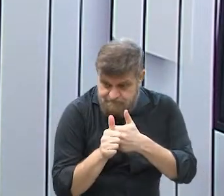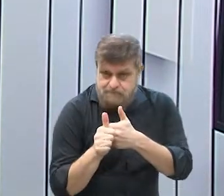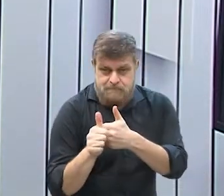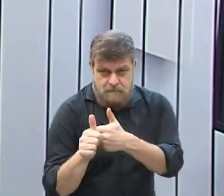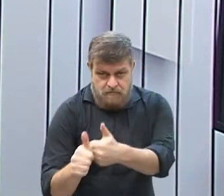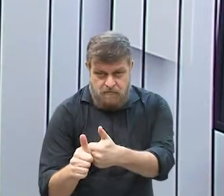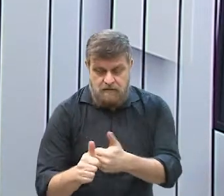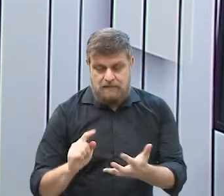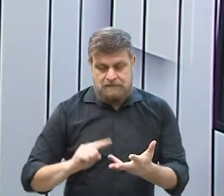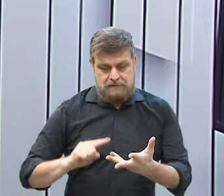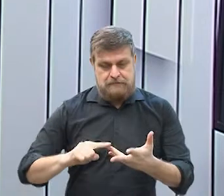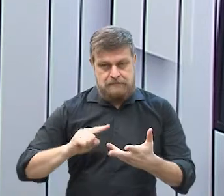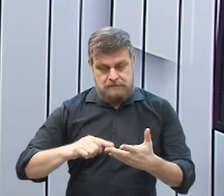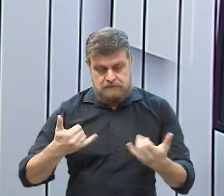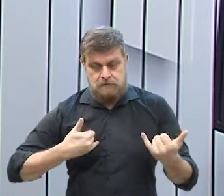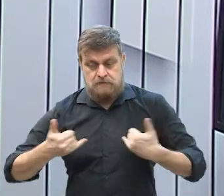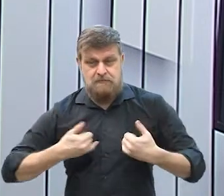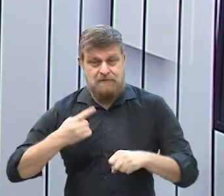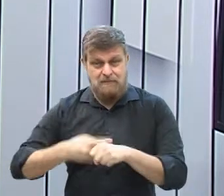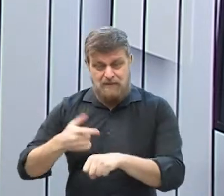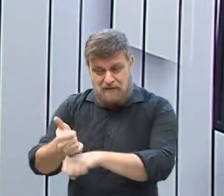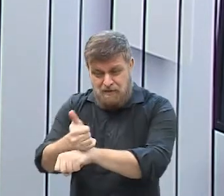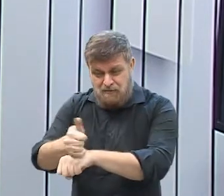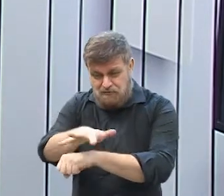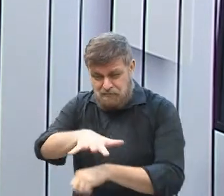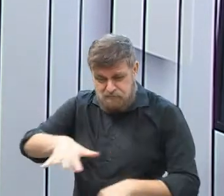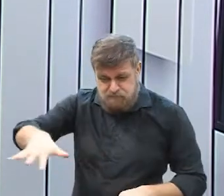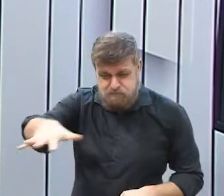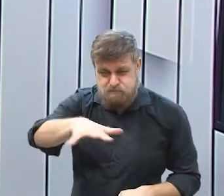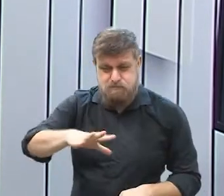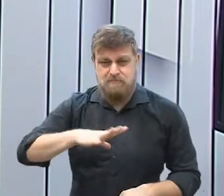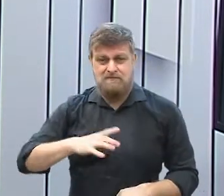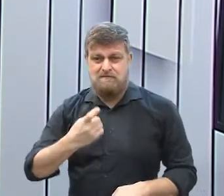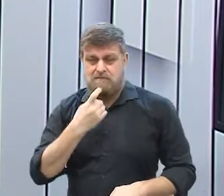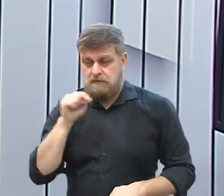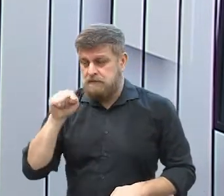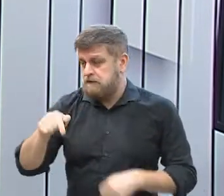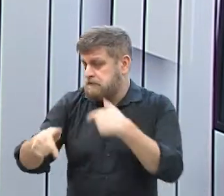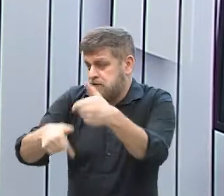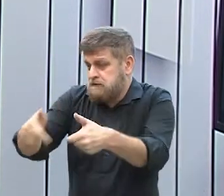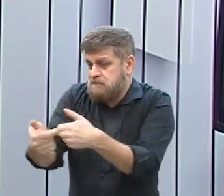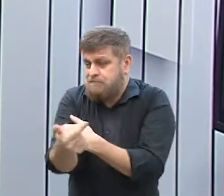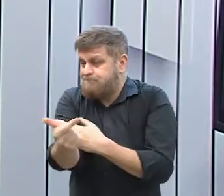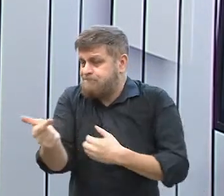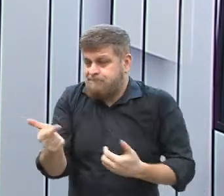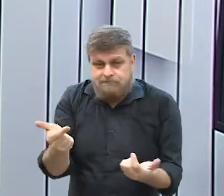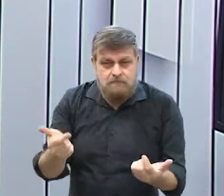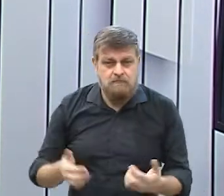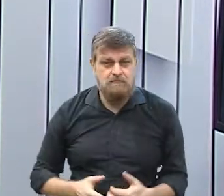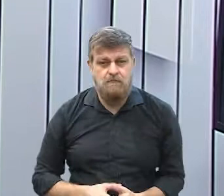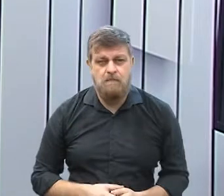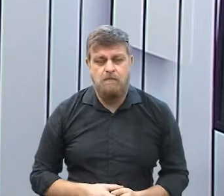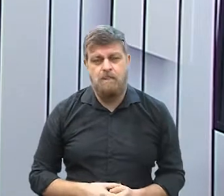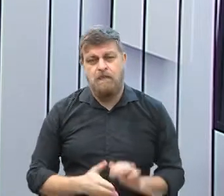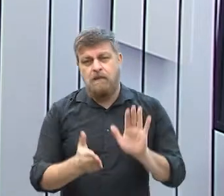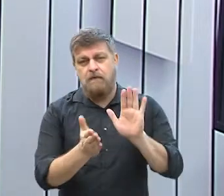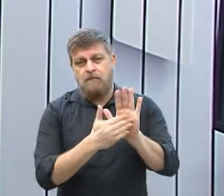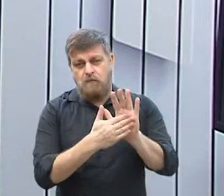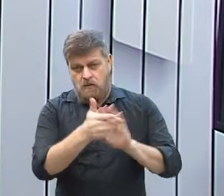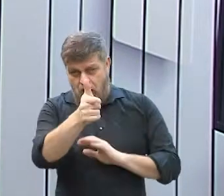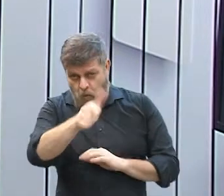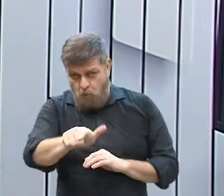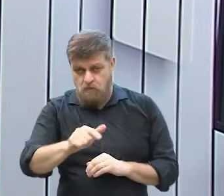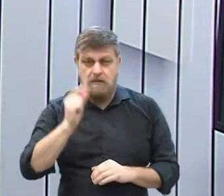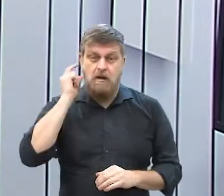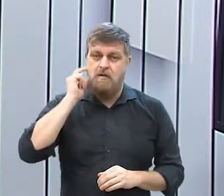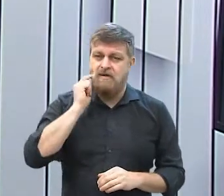essa demanda, porque é uma classe também grande, né, na cidade de Campinas e também em toda a região. Outra proposta do